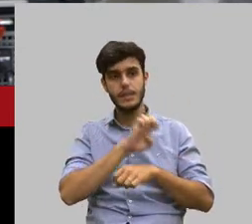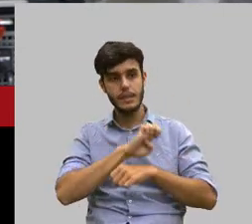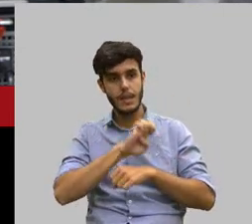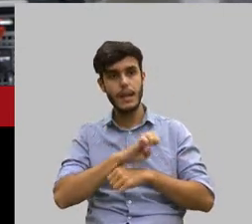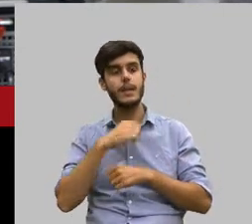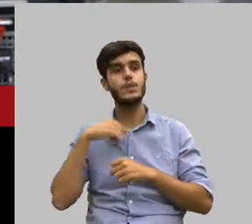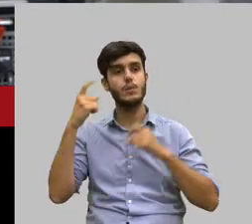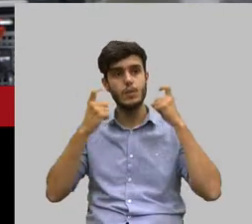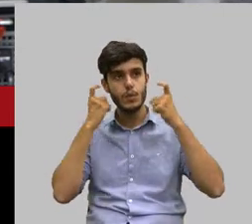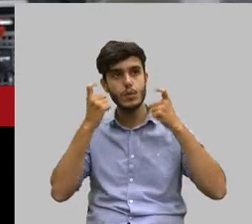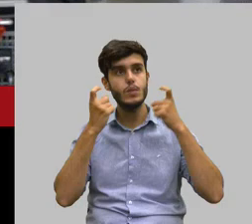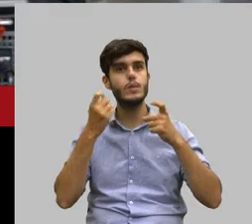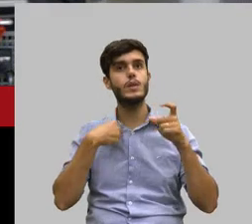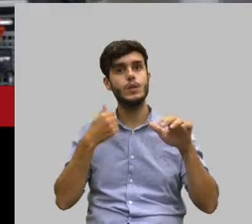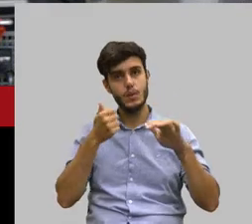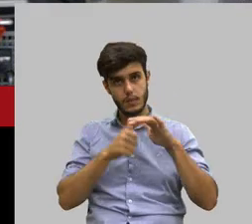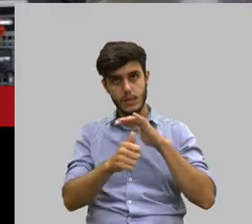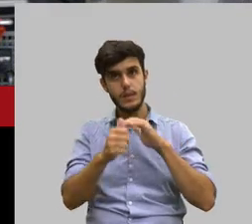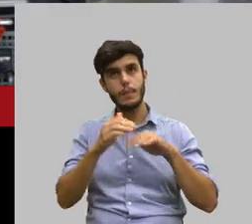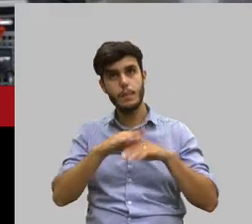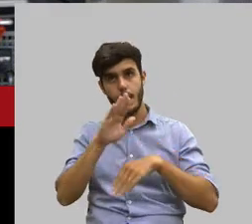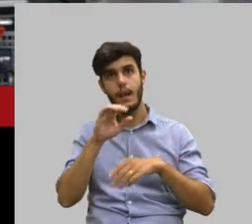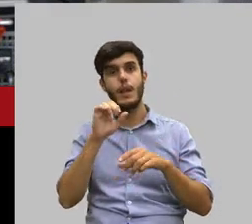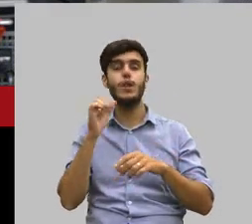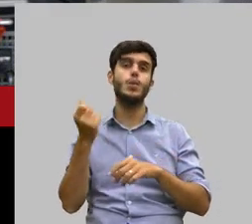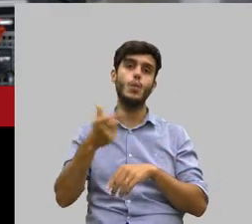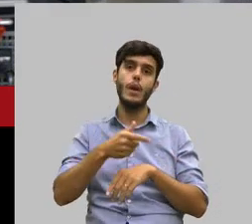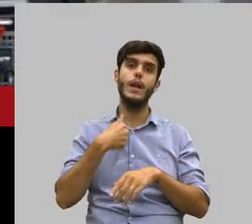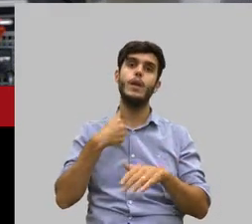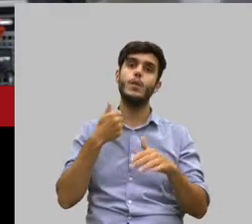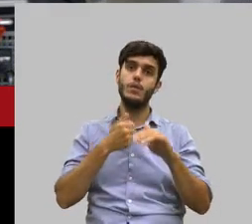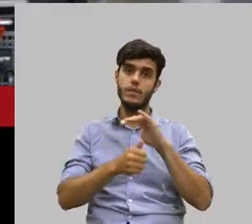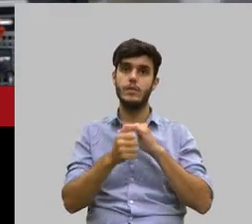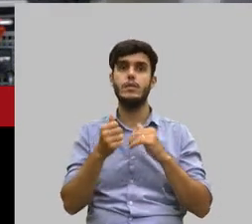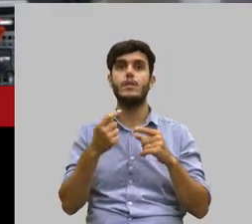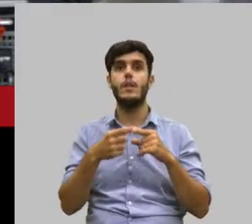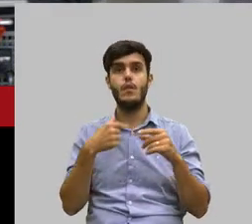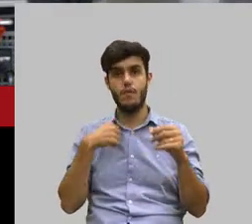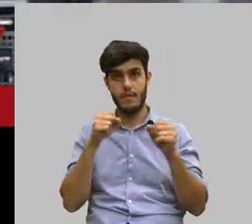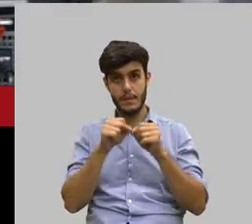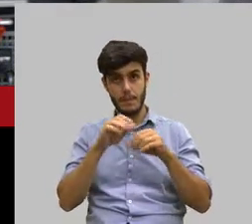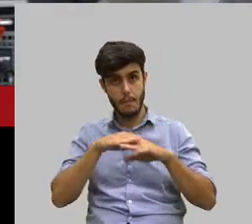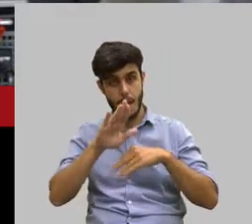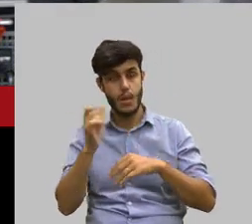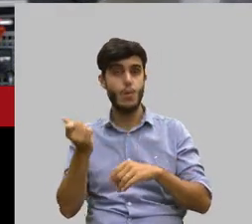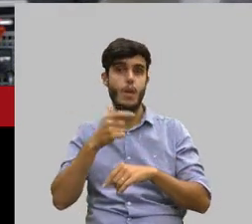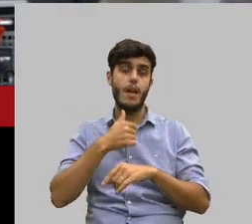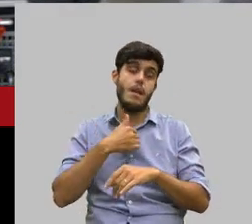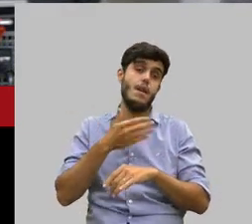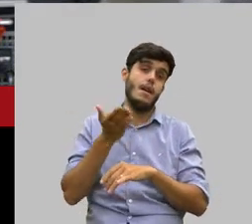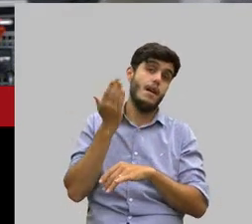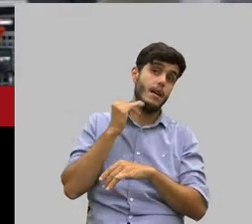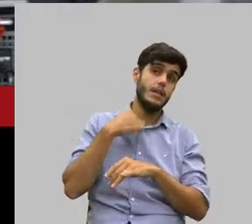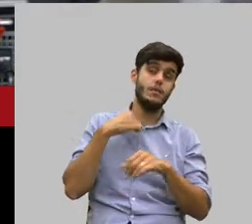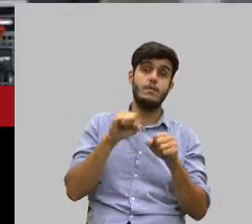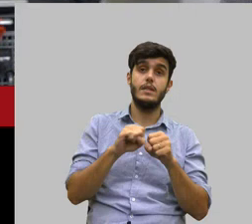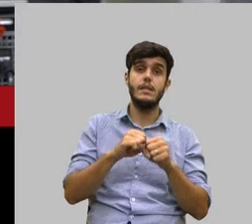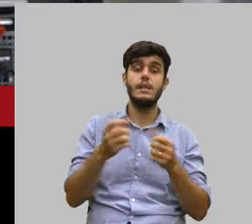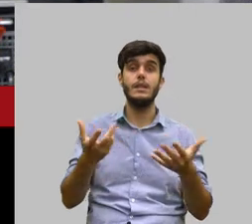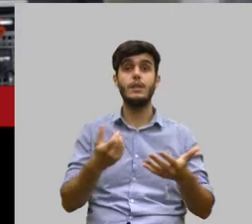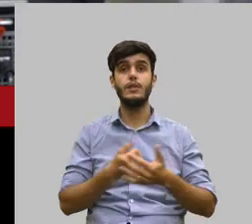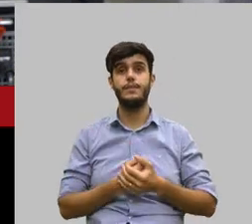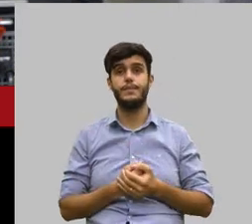portanto Vou investir mais do que estou investindo vou fazer mais do que estou fazendo as respostas foram